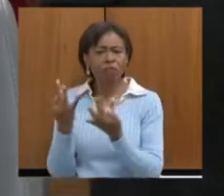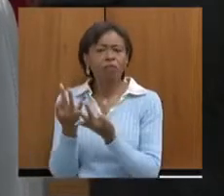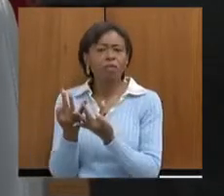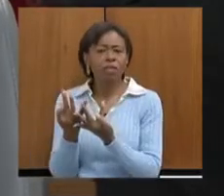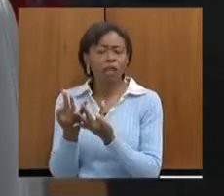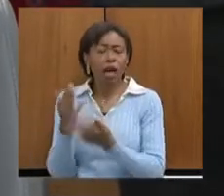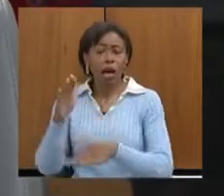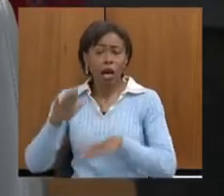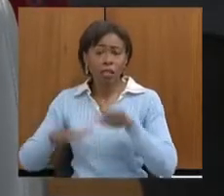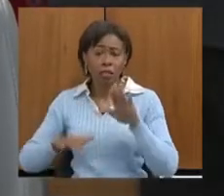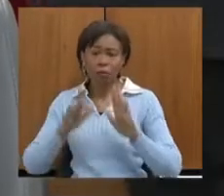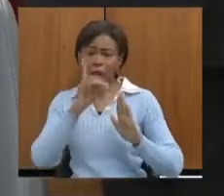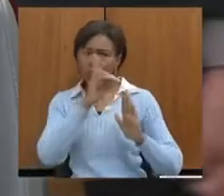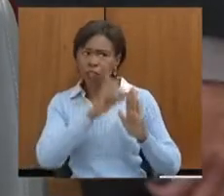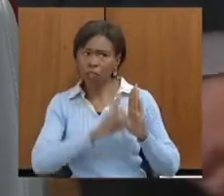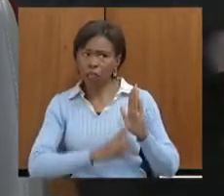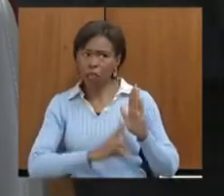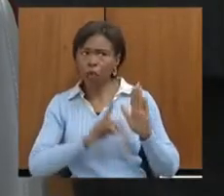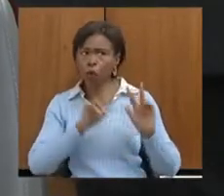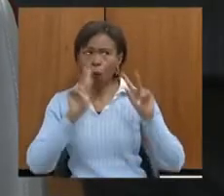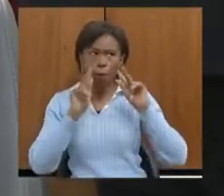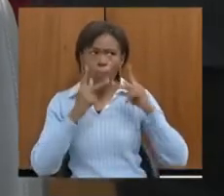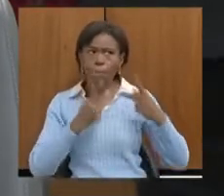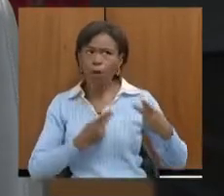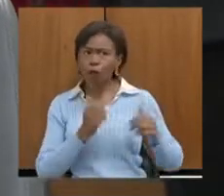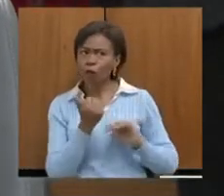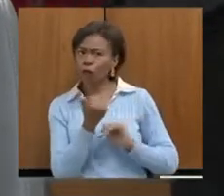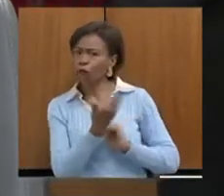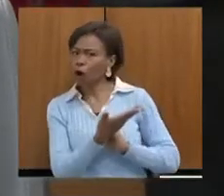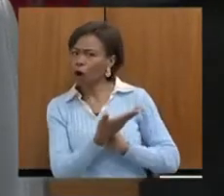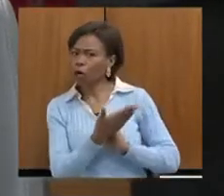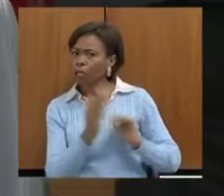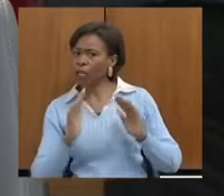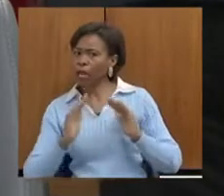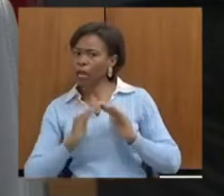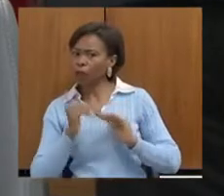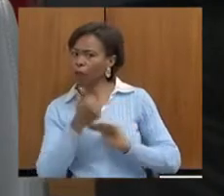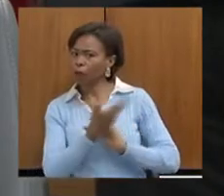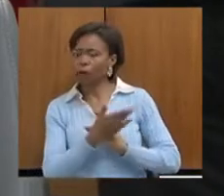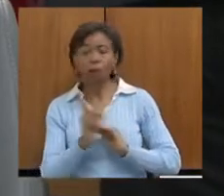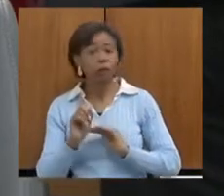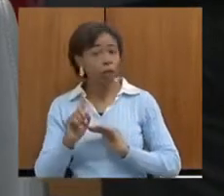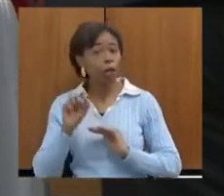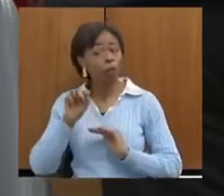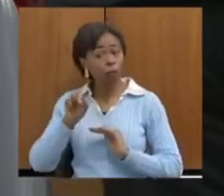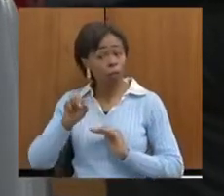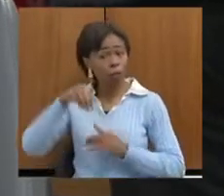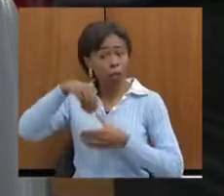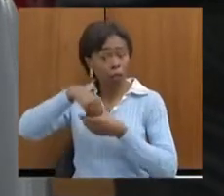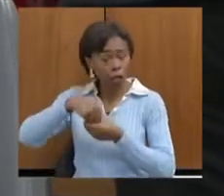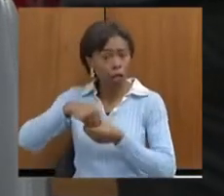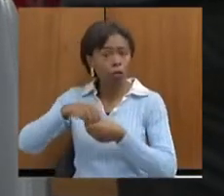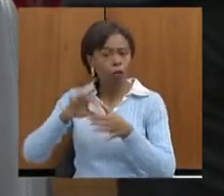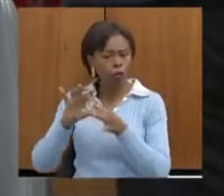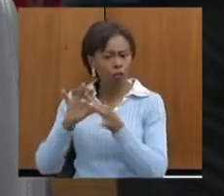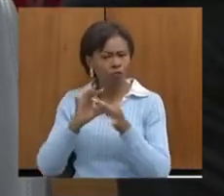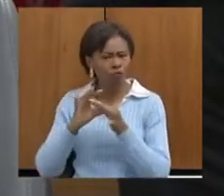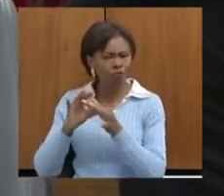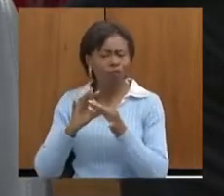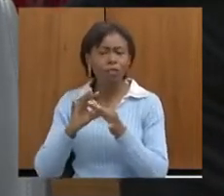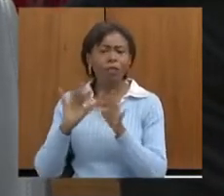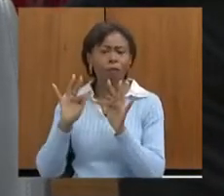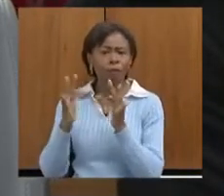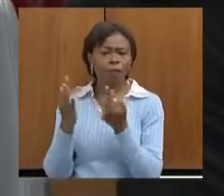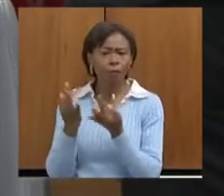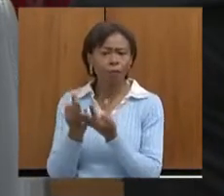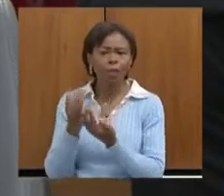externo à casa das pessoas mas isso é entra também e é isso pé direito os vínculos familiares e isso traz preocupações que não